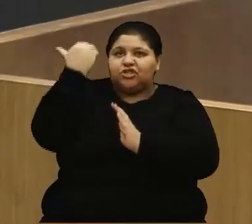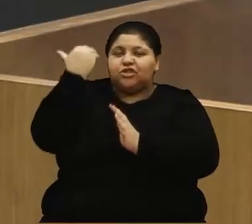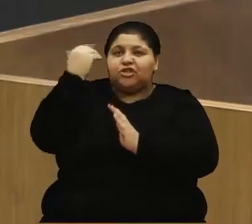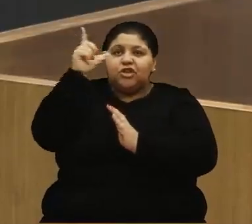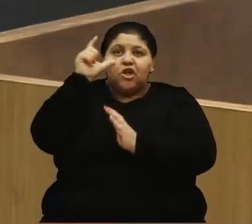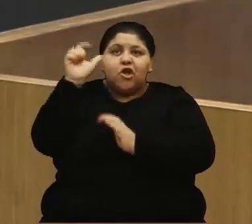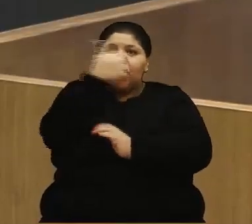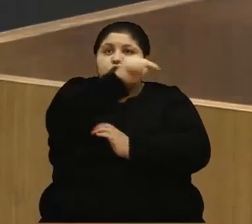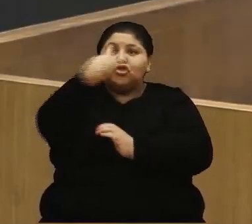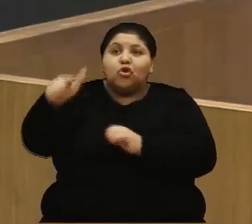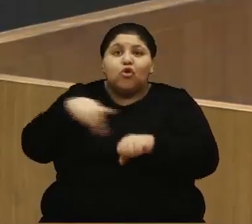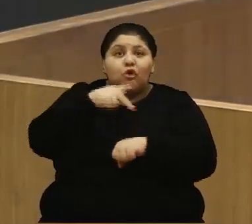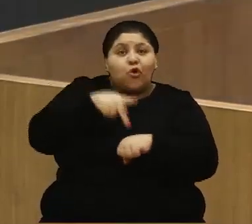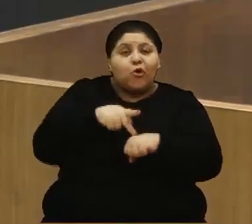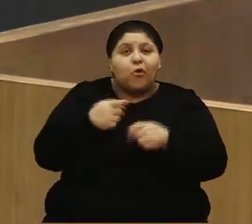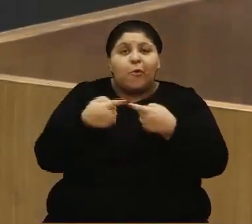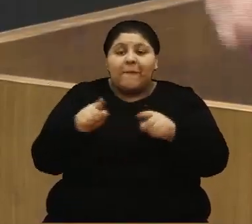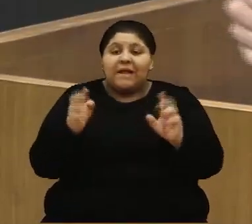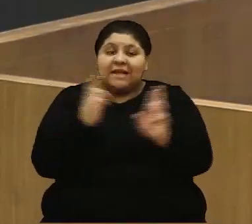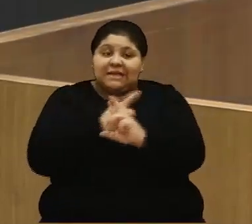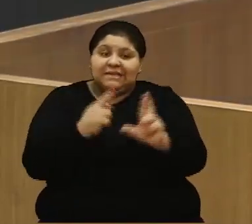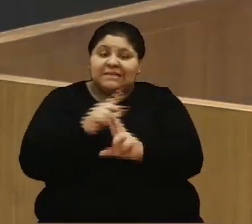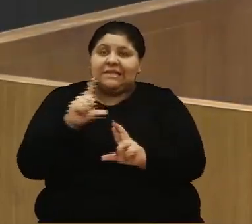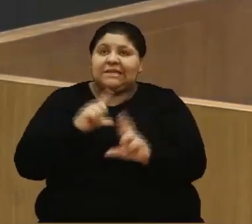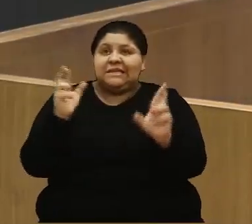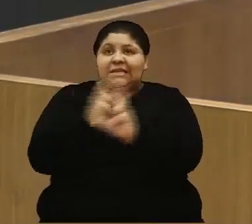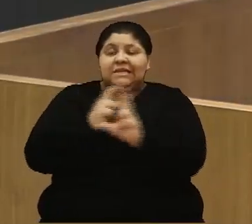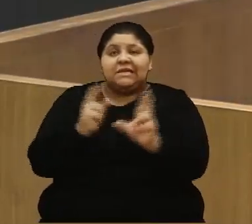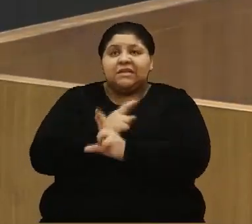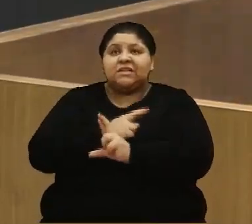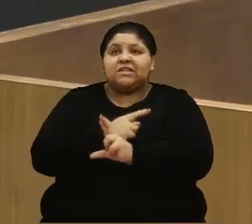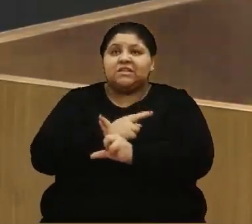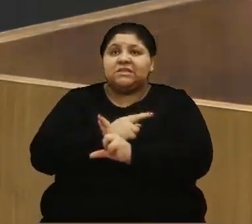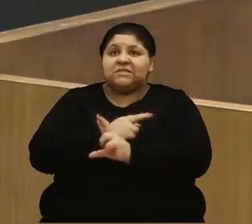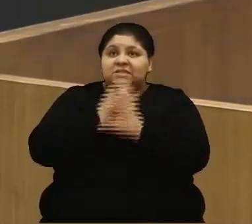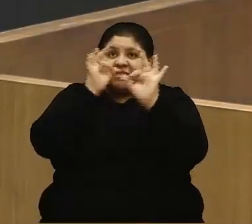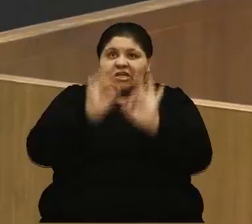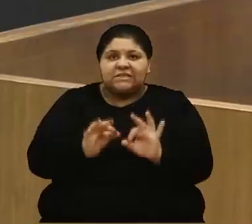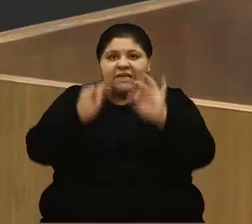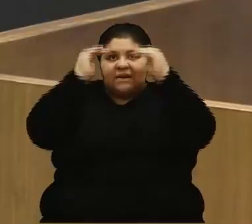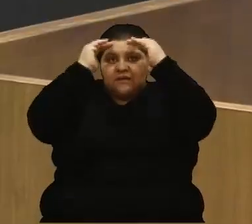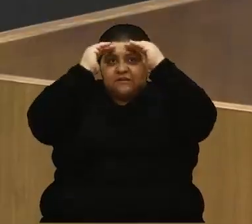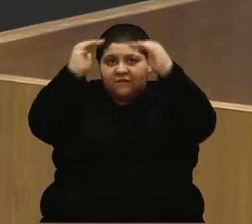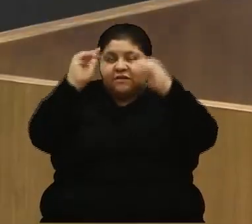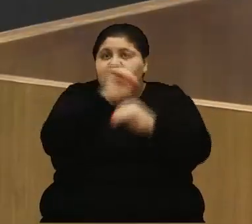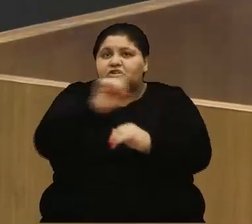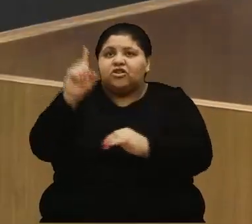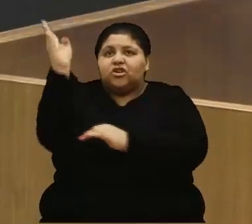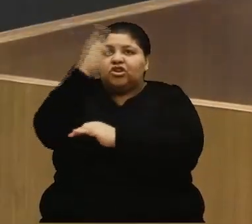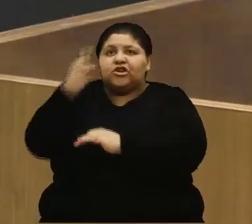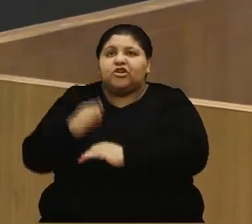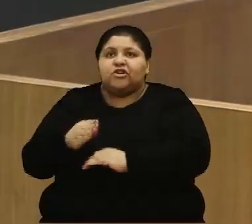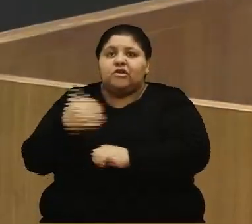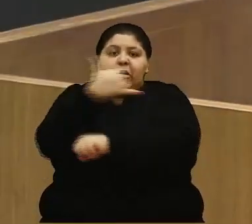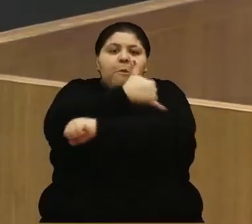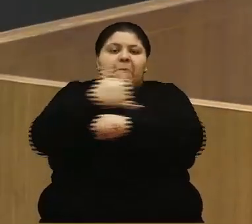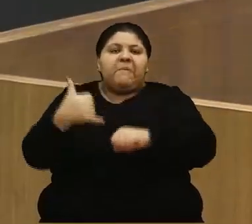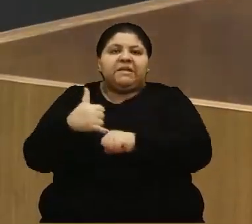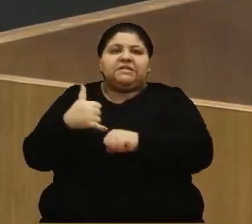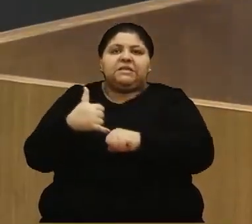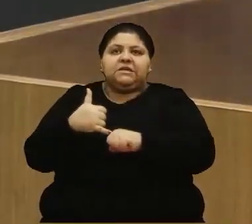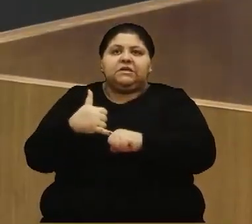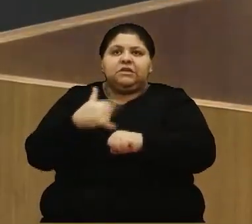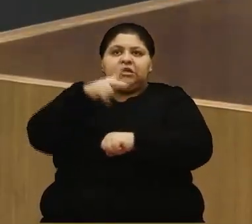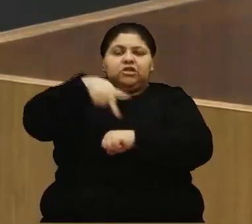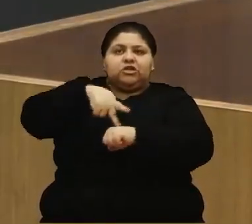de outras nações, mas a nossa relação tem que ser uma relação diplomática, respeitosa. Não o Brasil querer passar por cima do país dos outros.